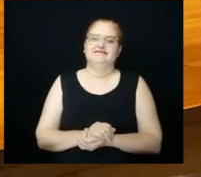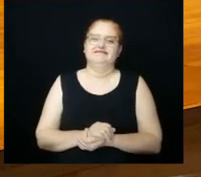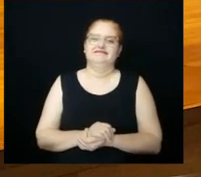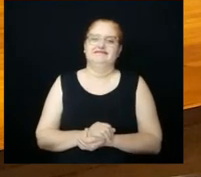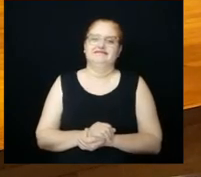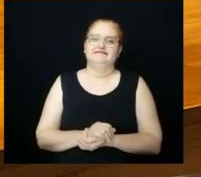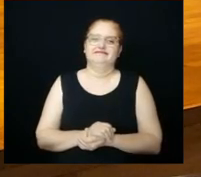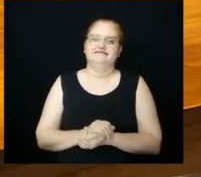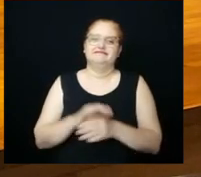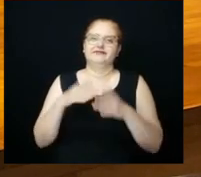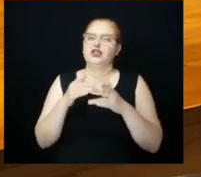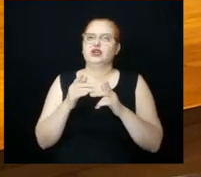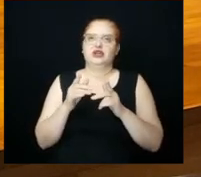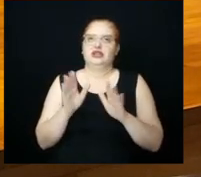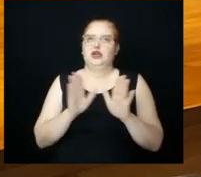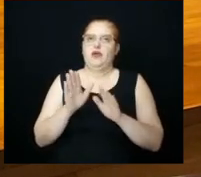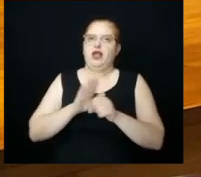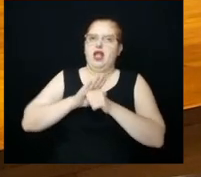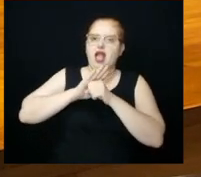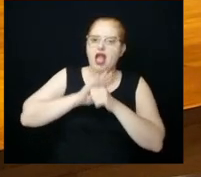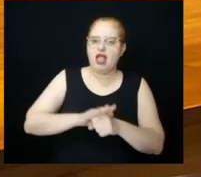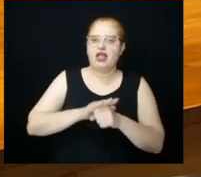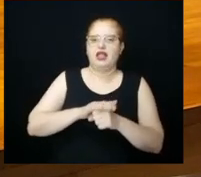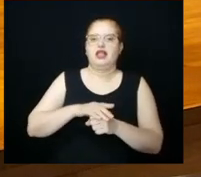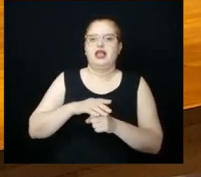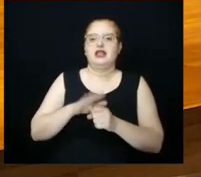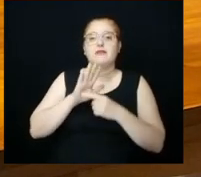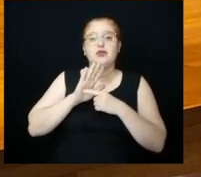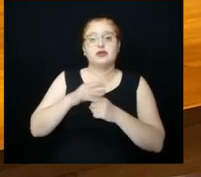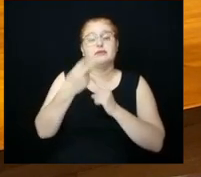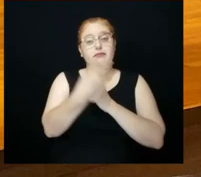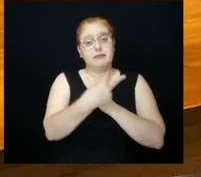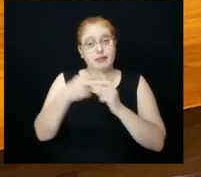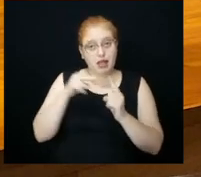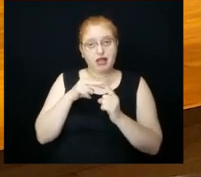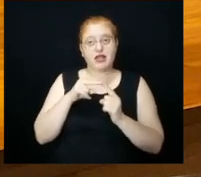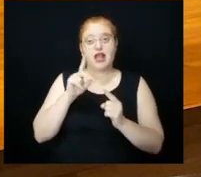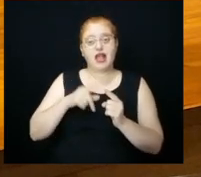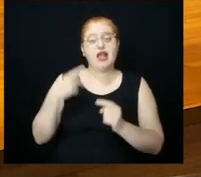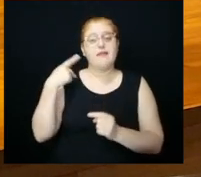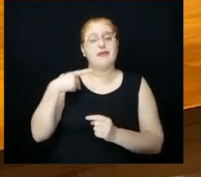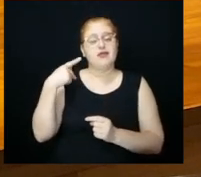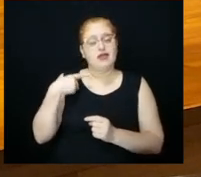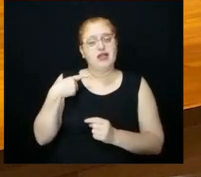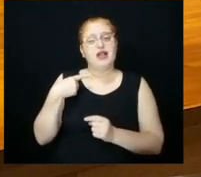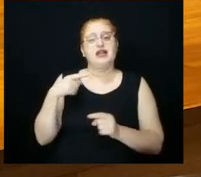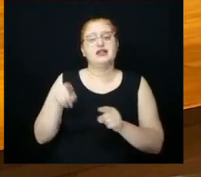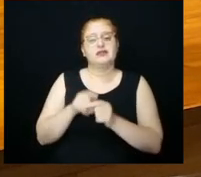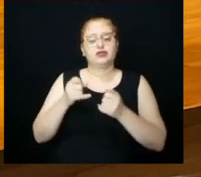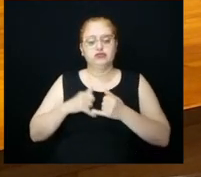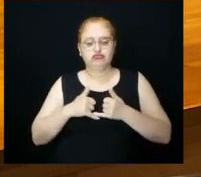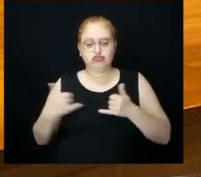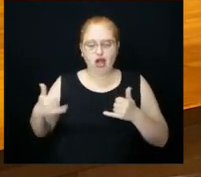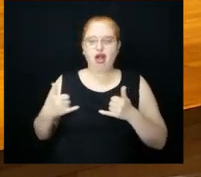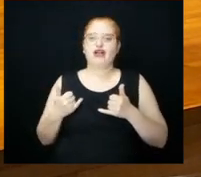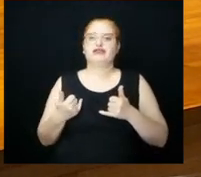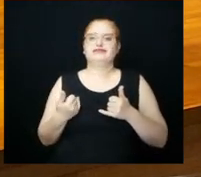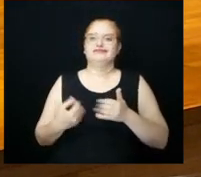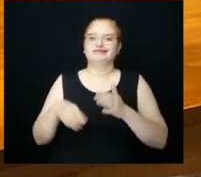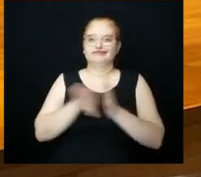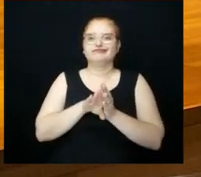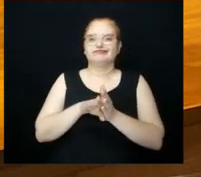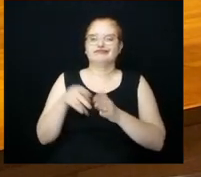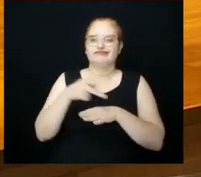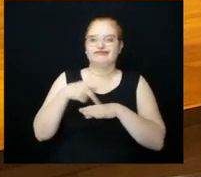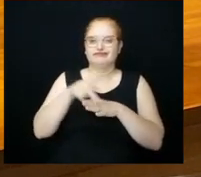de maneira nenhuma ela está diminuindo, né? Ela está trazendo a perspectiva mesmo da personagem, né? E do choque que ela vai ter nessa chegada.